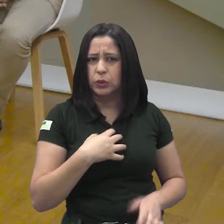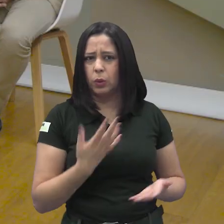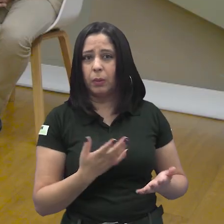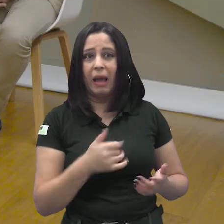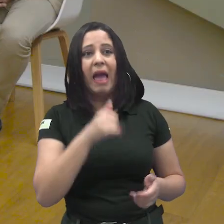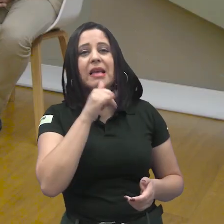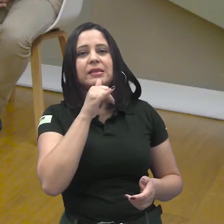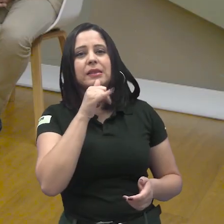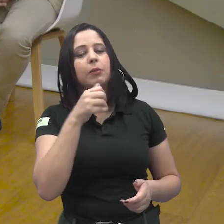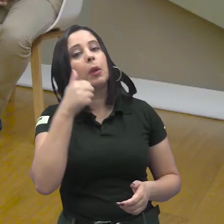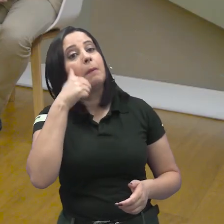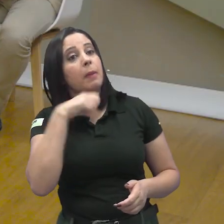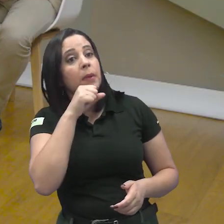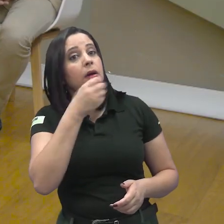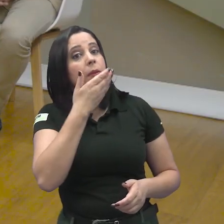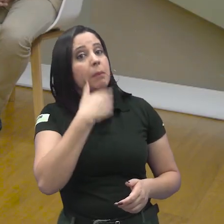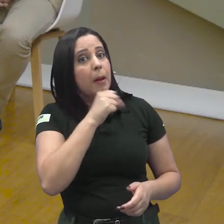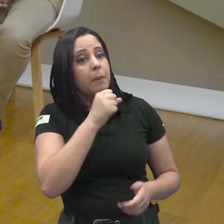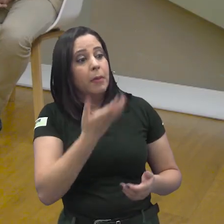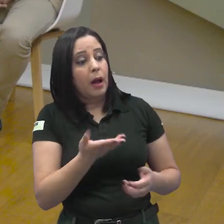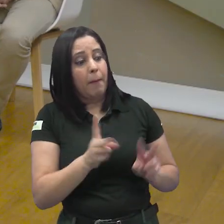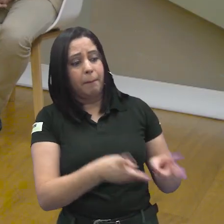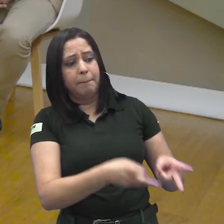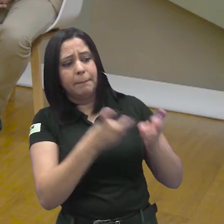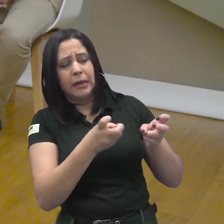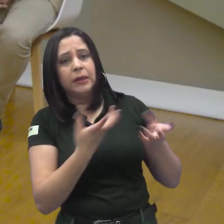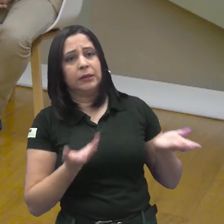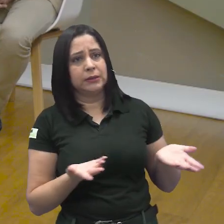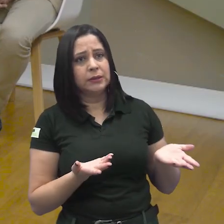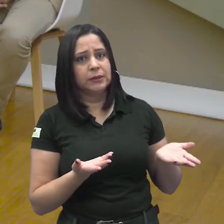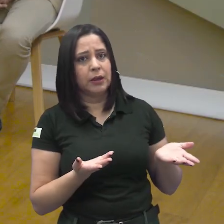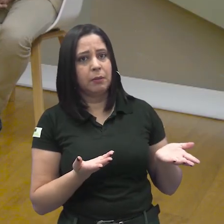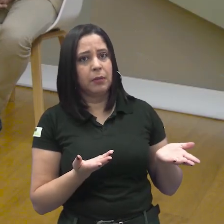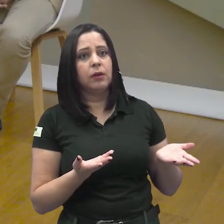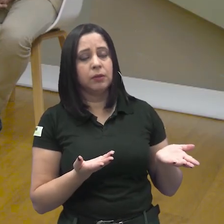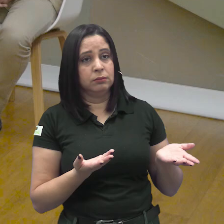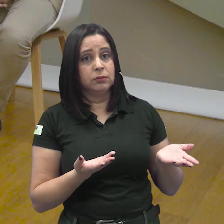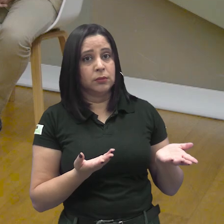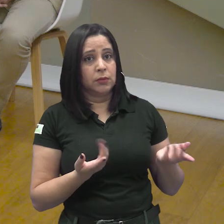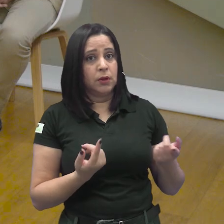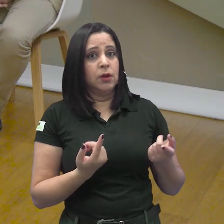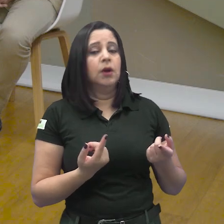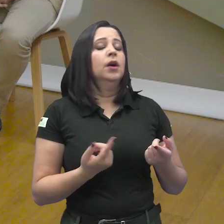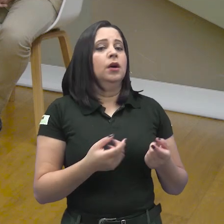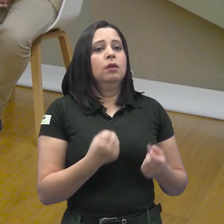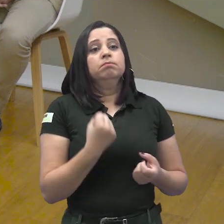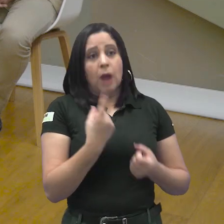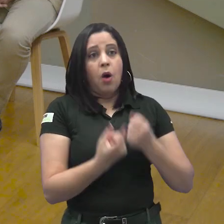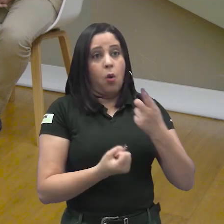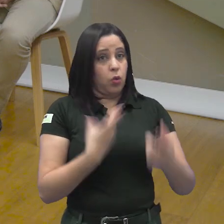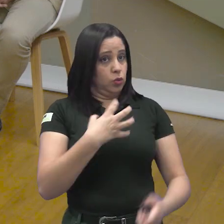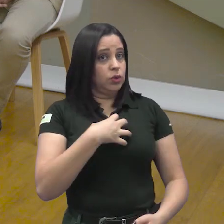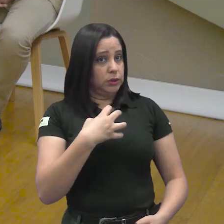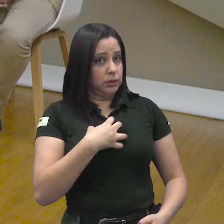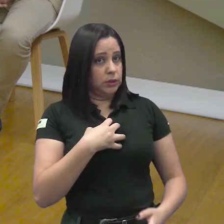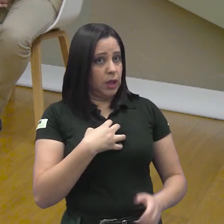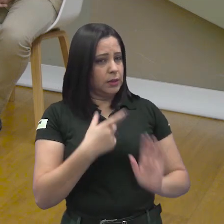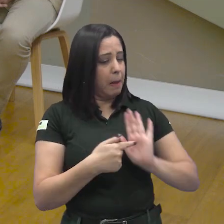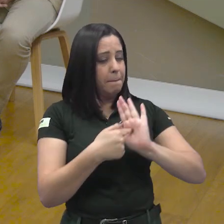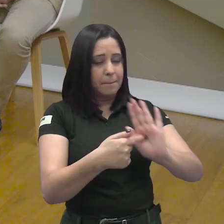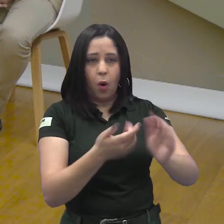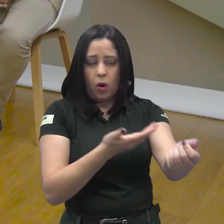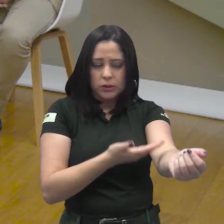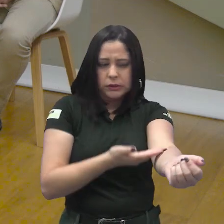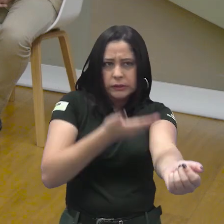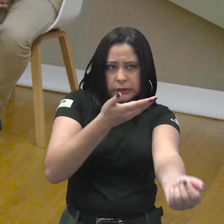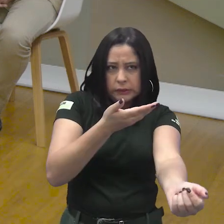pessoas, principalmente os pais, quando a gente está falando aí de crianças, adolescentes, jovens e os adultos também, por que não, Existem alguns sinais que podem indicar